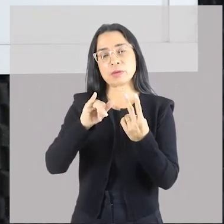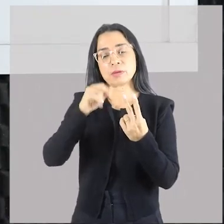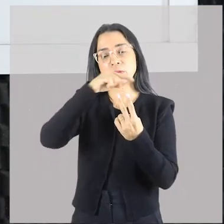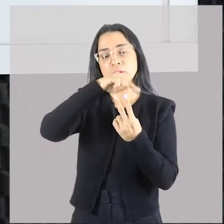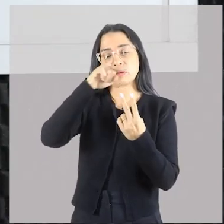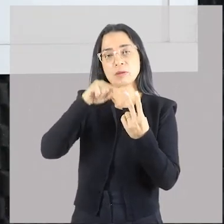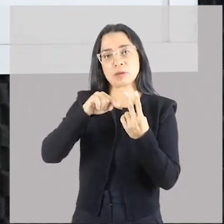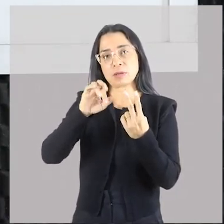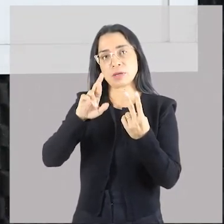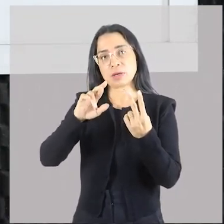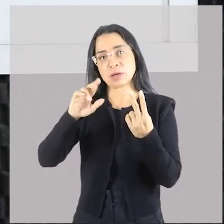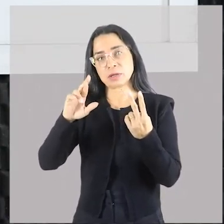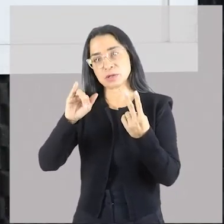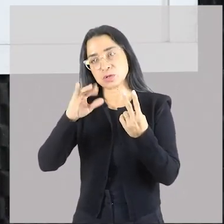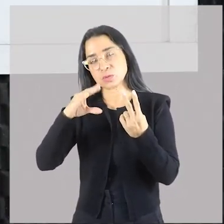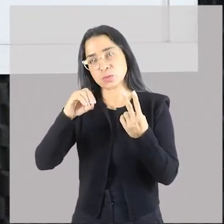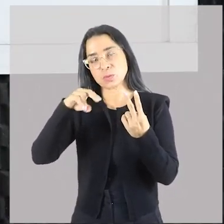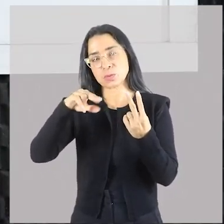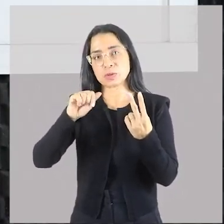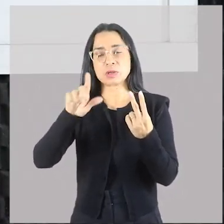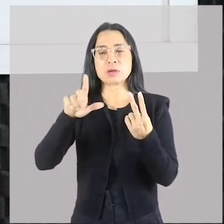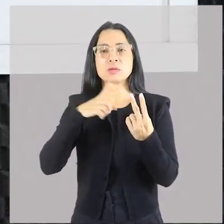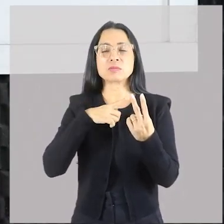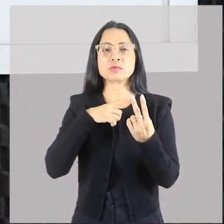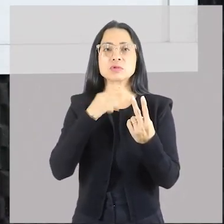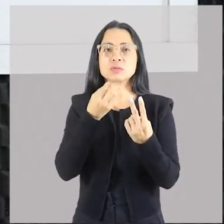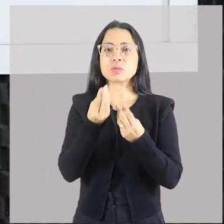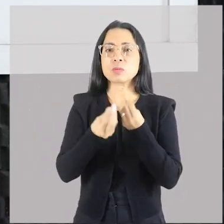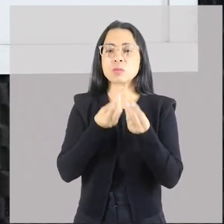irracional, que ele foi obtido